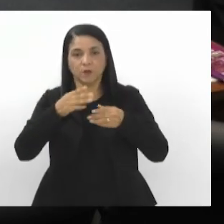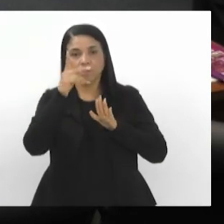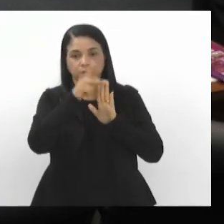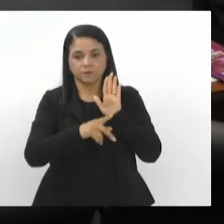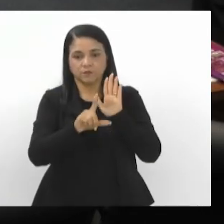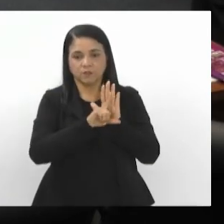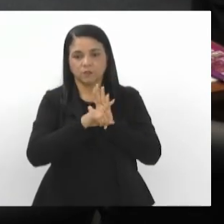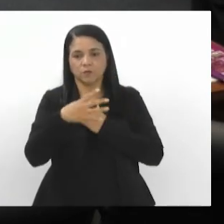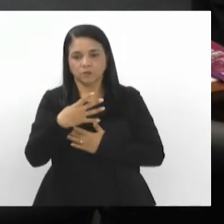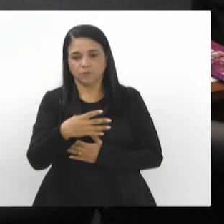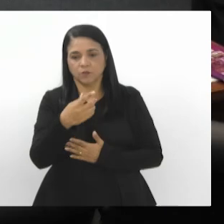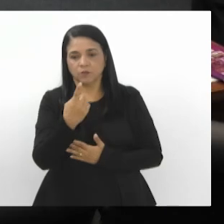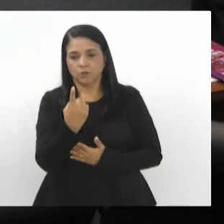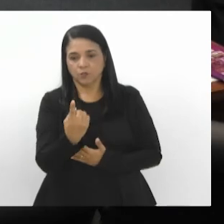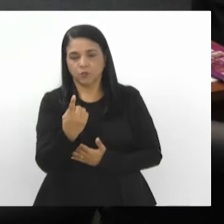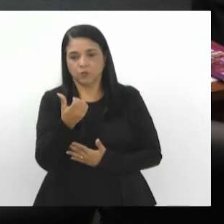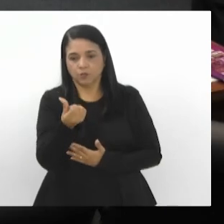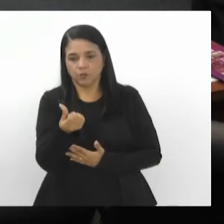número